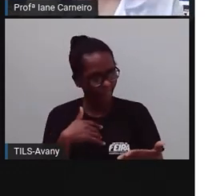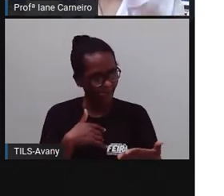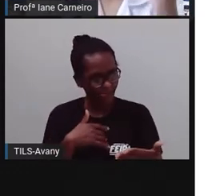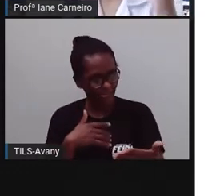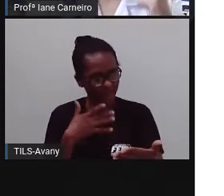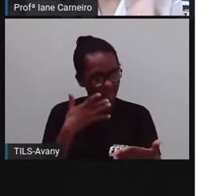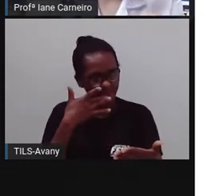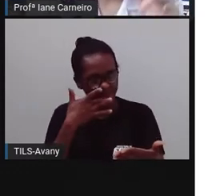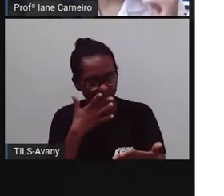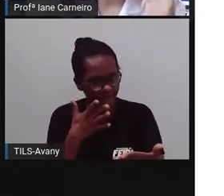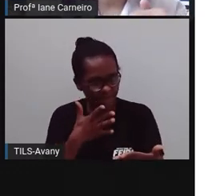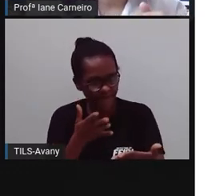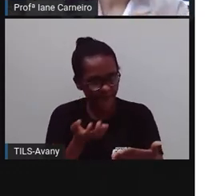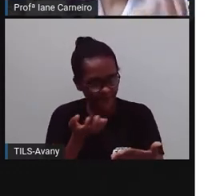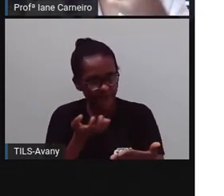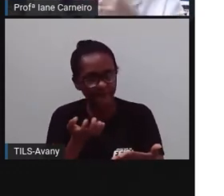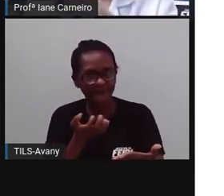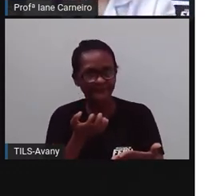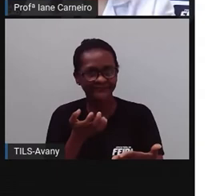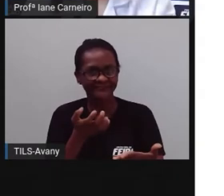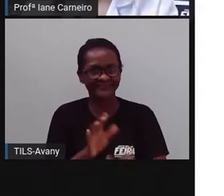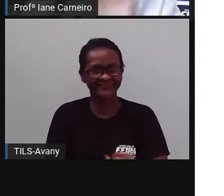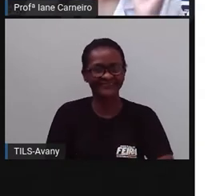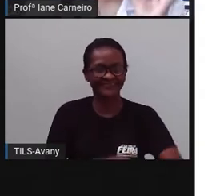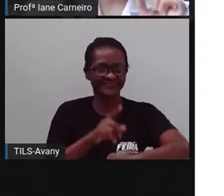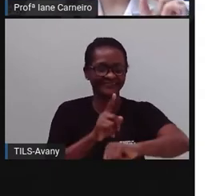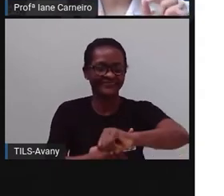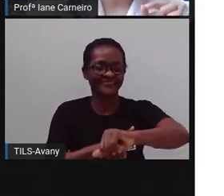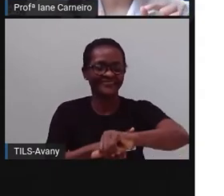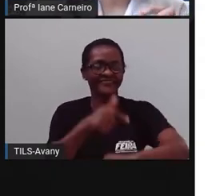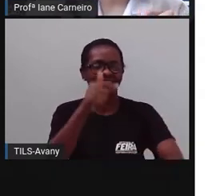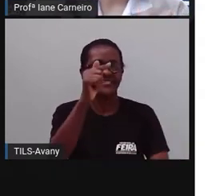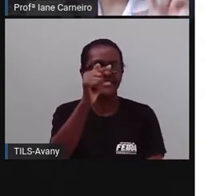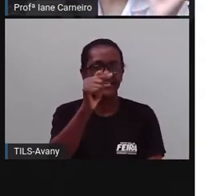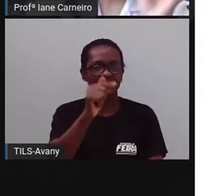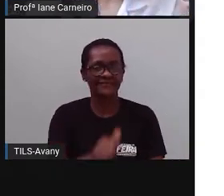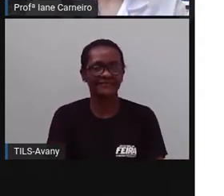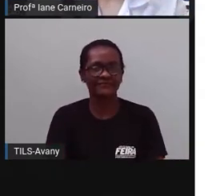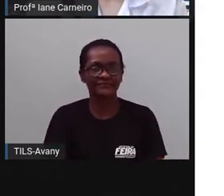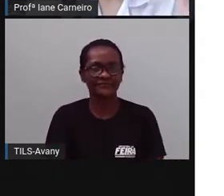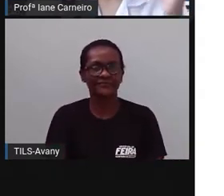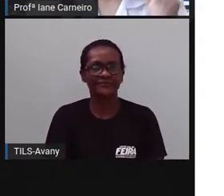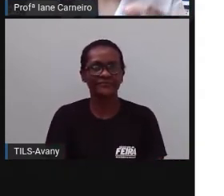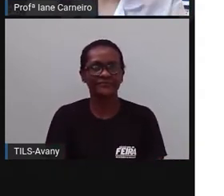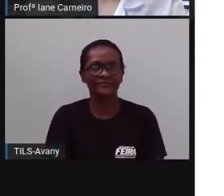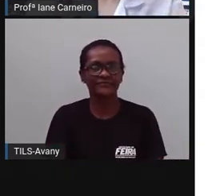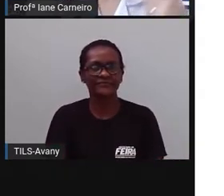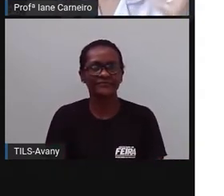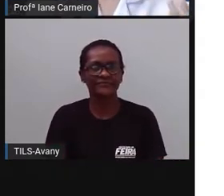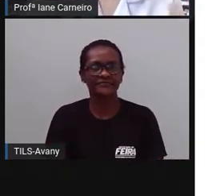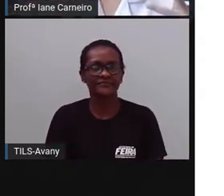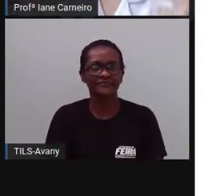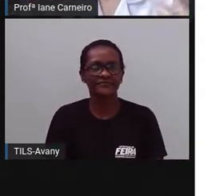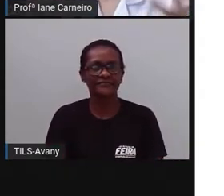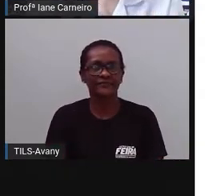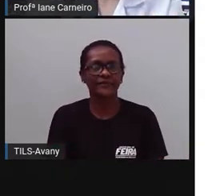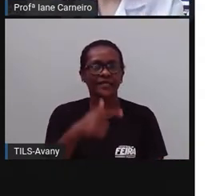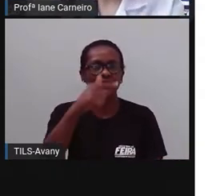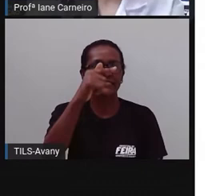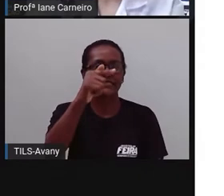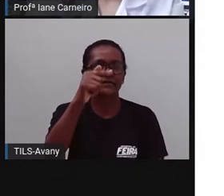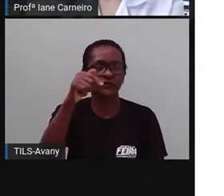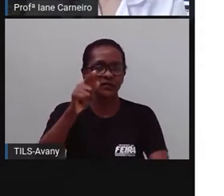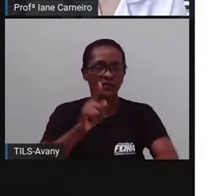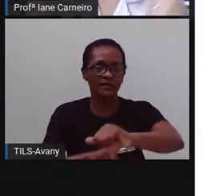daí Aí também tem E aí ó que vai ser sete e ele tem um código aqui ó PM esse código tá